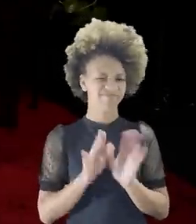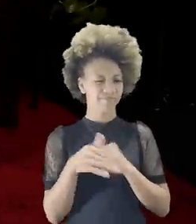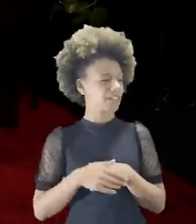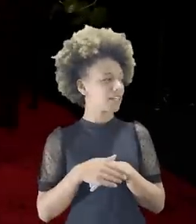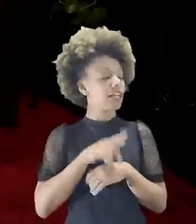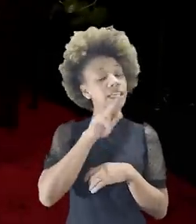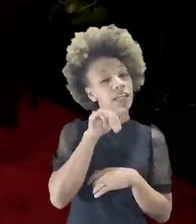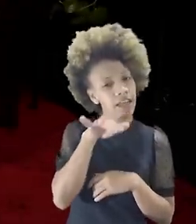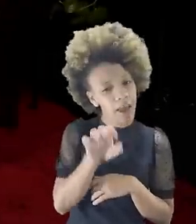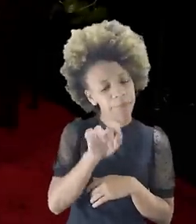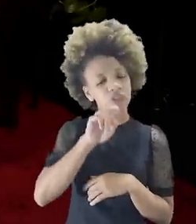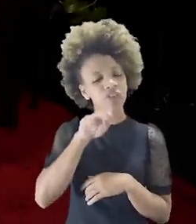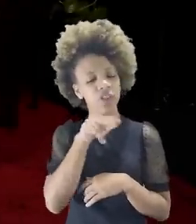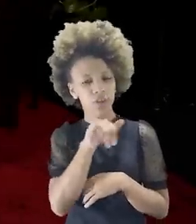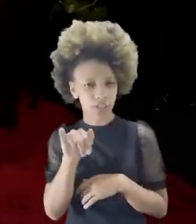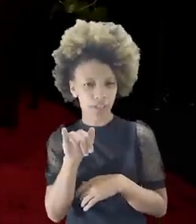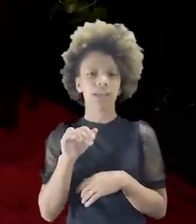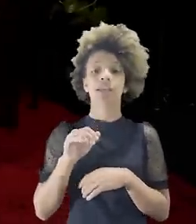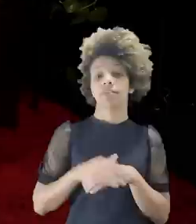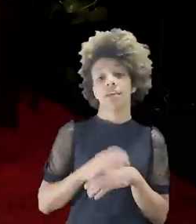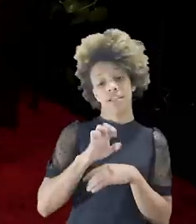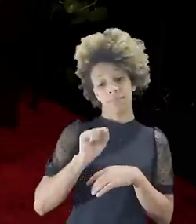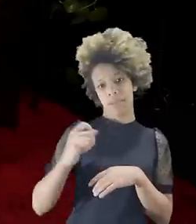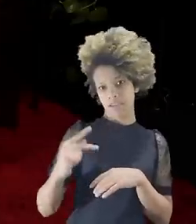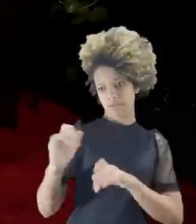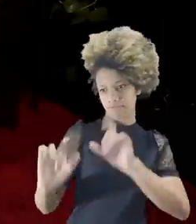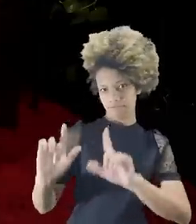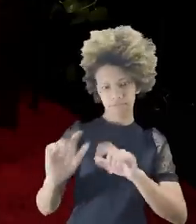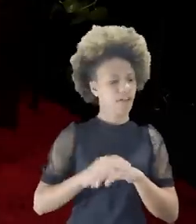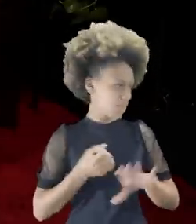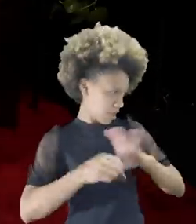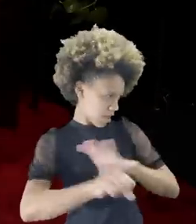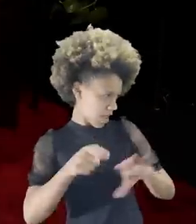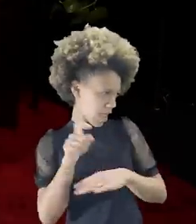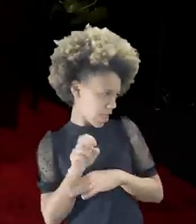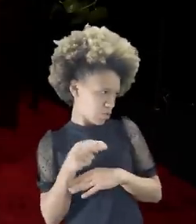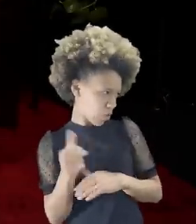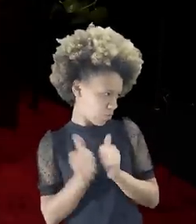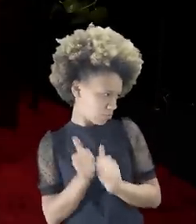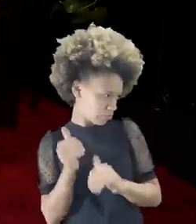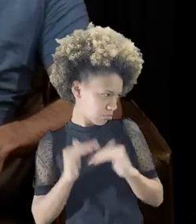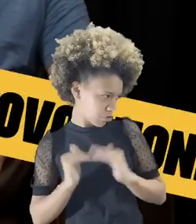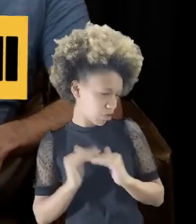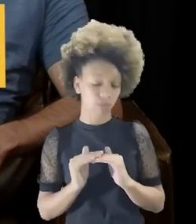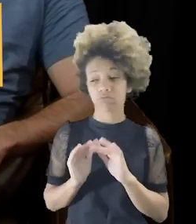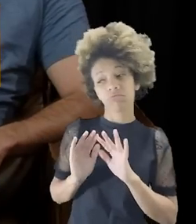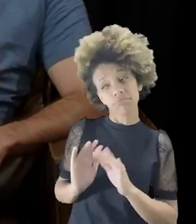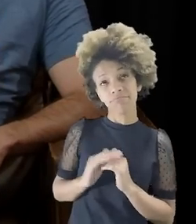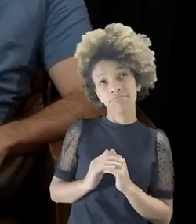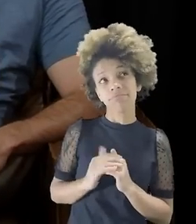Jeová Noni diretamente da ESPN certo em jogador de basquete ou ex-jogador em atividade não é